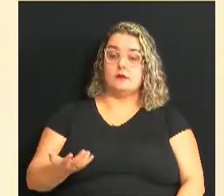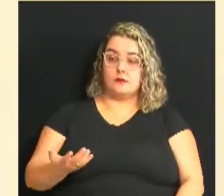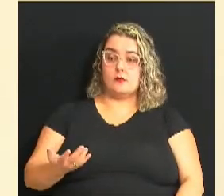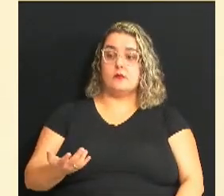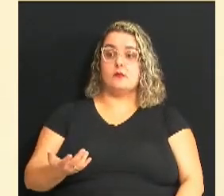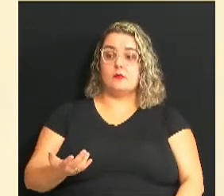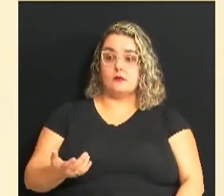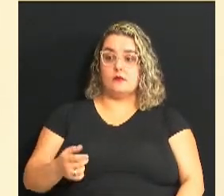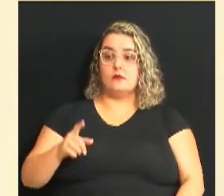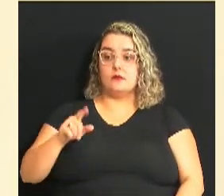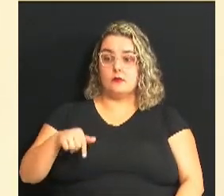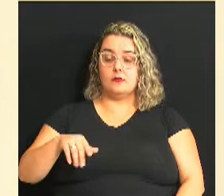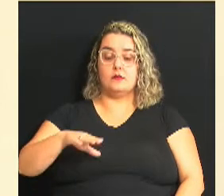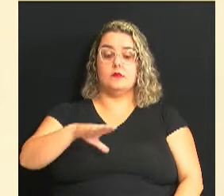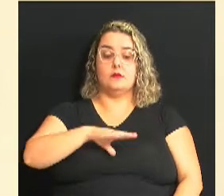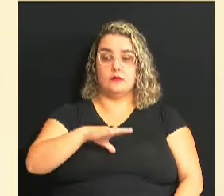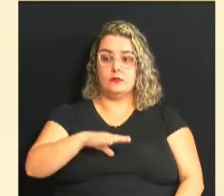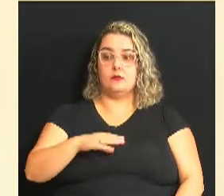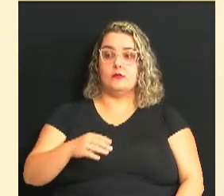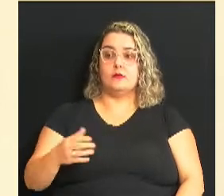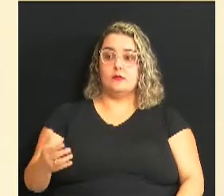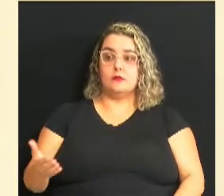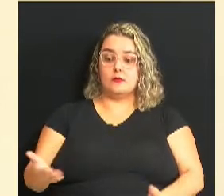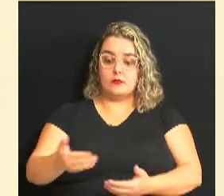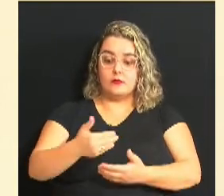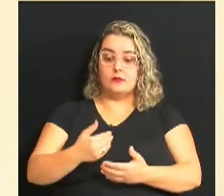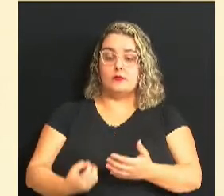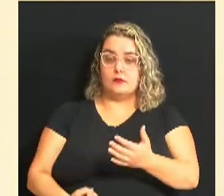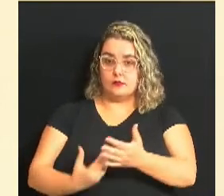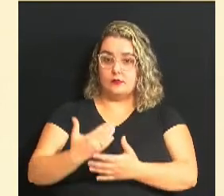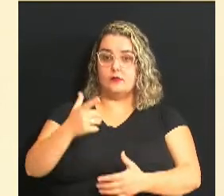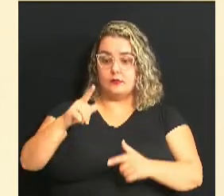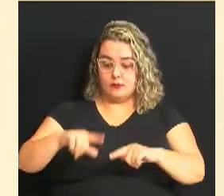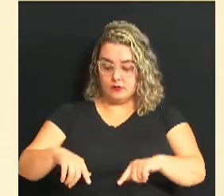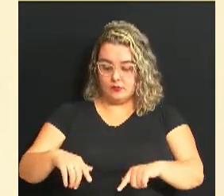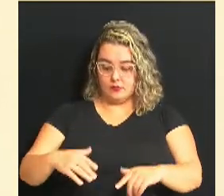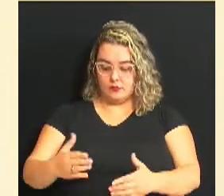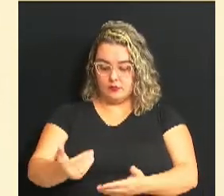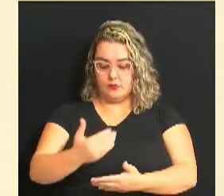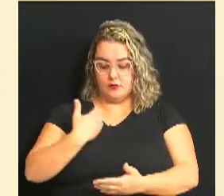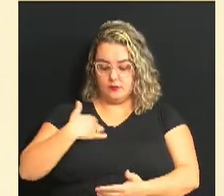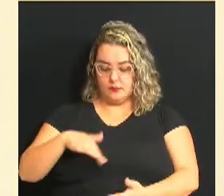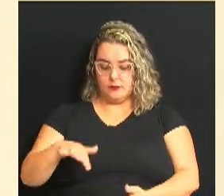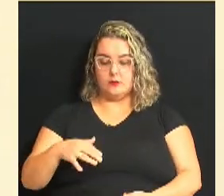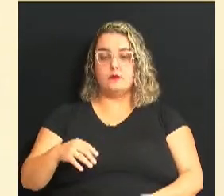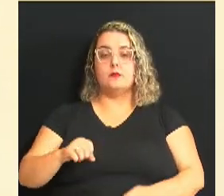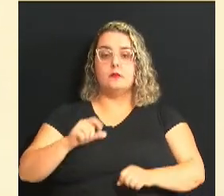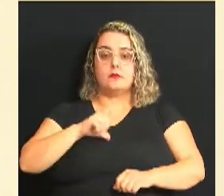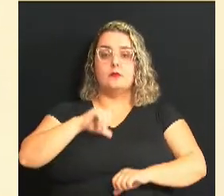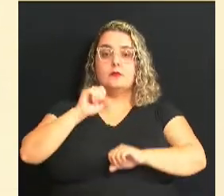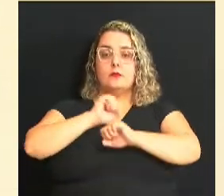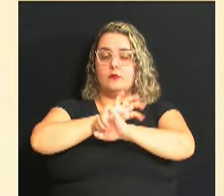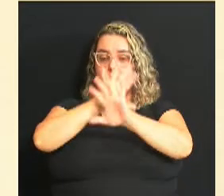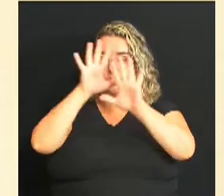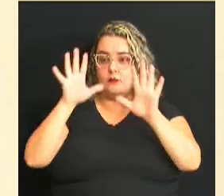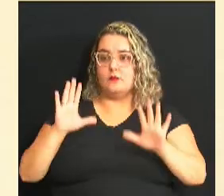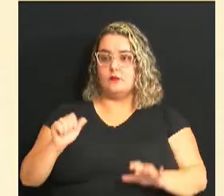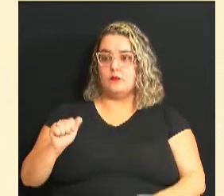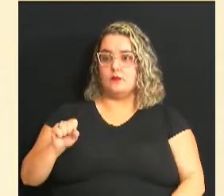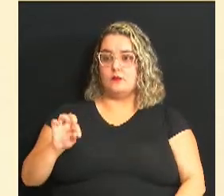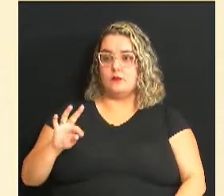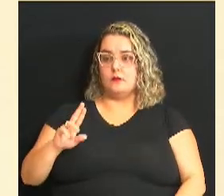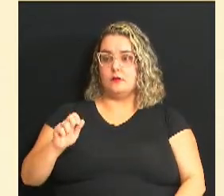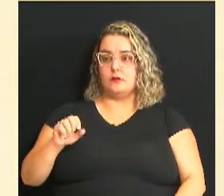teatros municipais que a produção local é acolhida, que tem uma transparência no critério. Isso do Castro Mendes ser por edital é